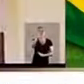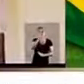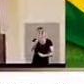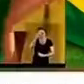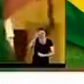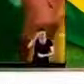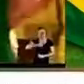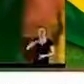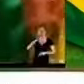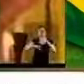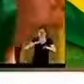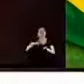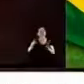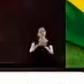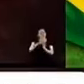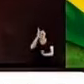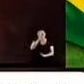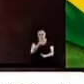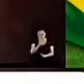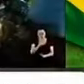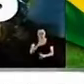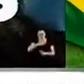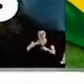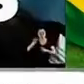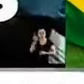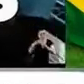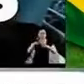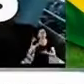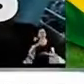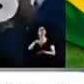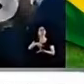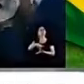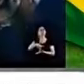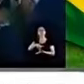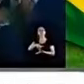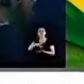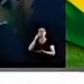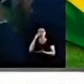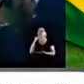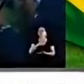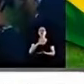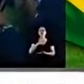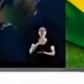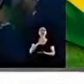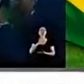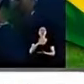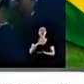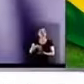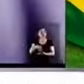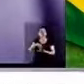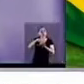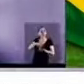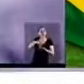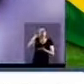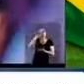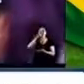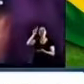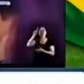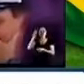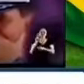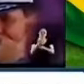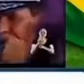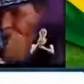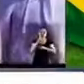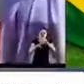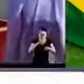ninguém pode te dizer o contrário. Nós nos dobramos a Deus e nenhum sistema pode contra ele. Somos uma